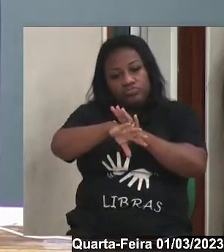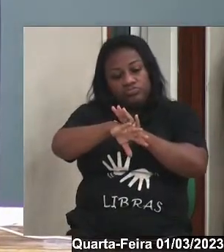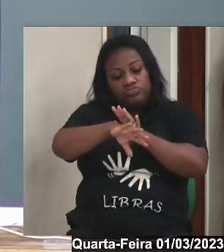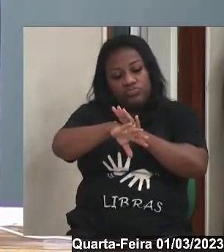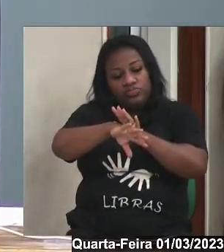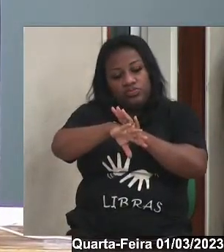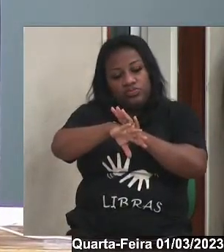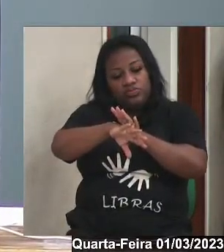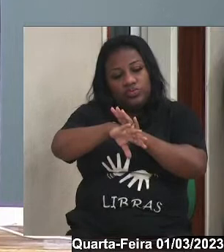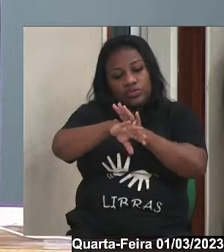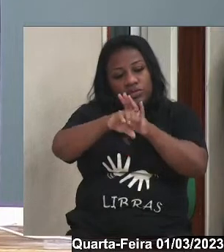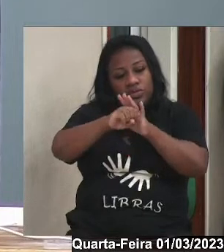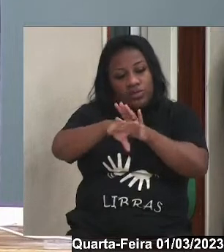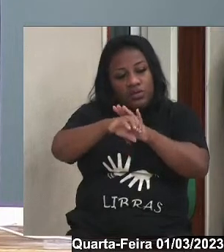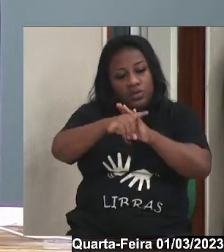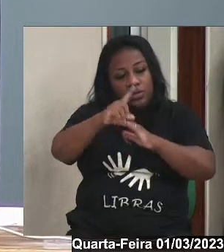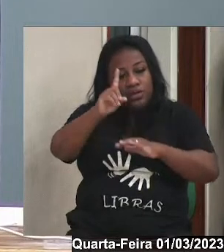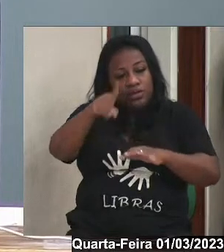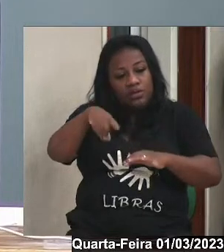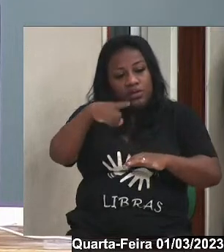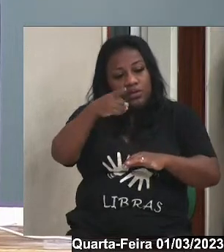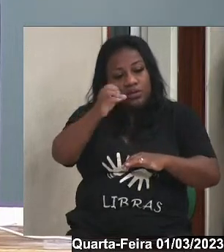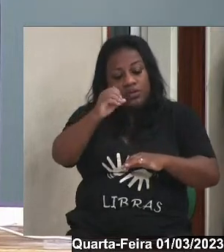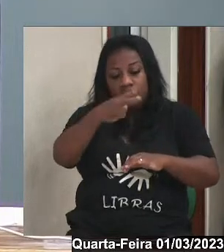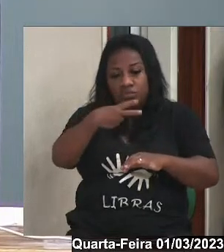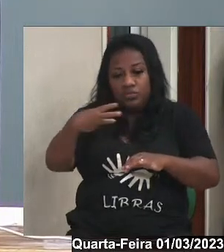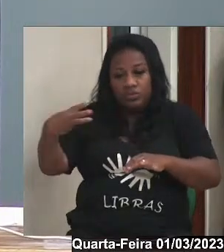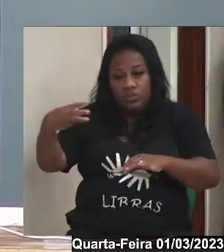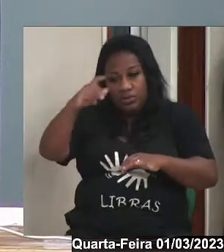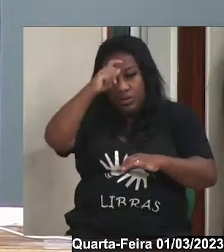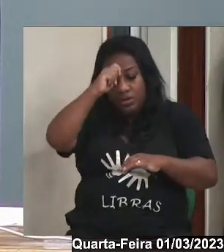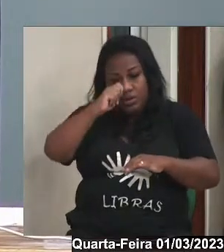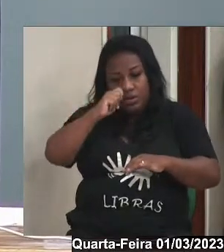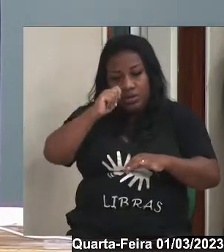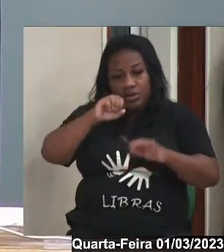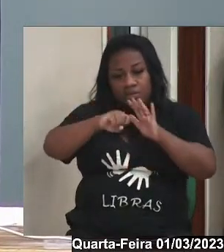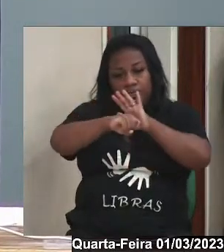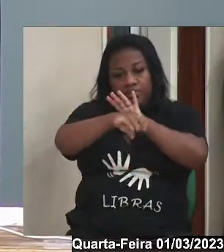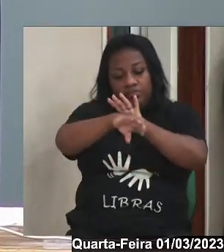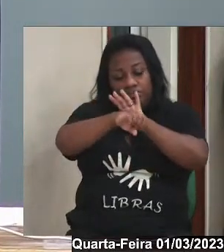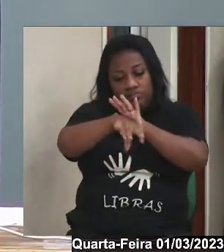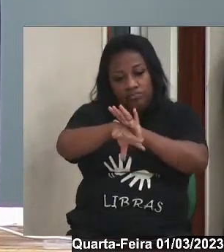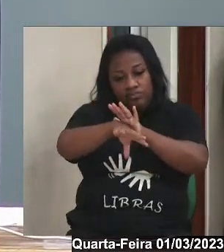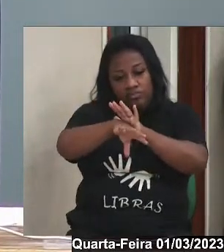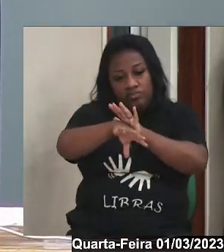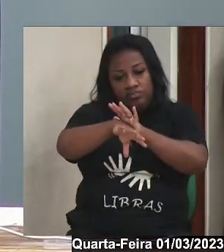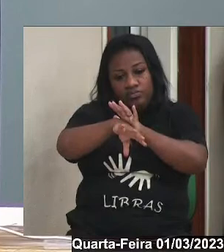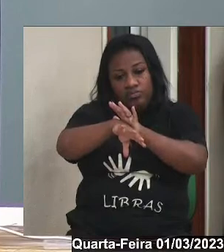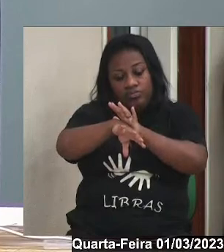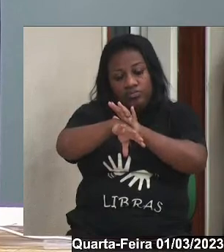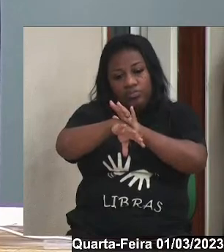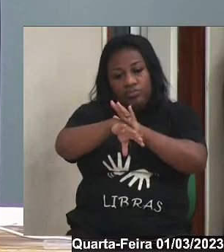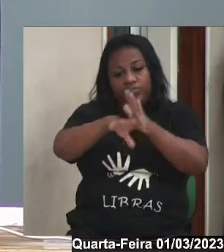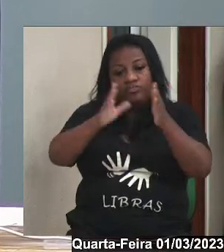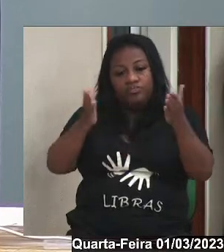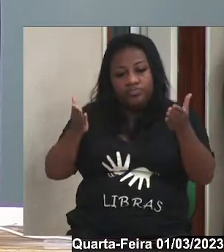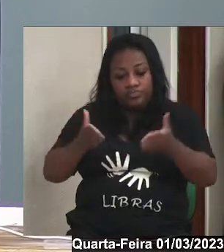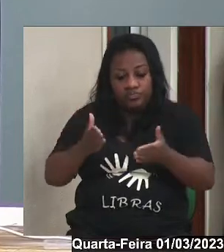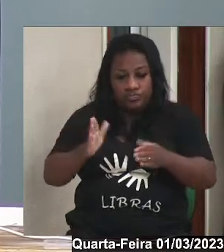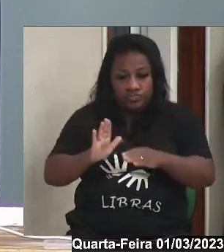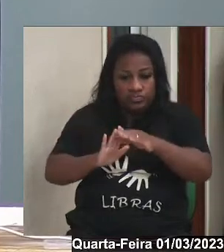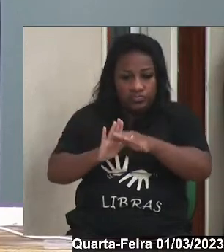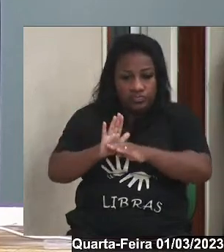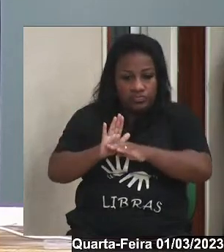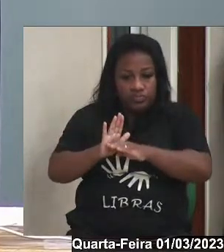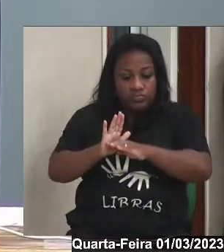51 e 52/2023, de autoria vereador José de Souza Santos Dedé. Indicação 53/2023, de autoria vereador